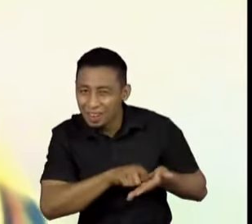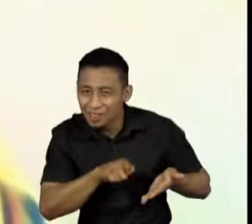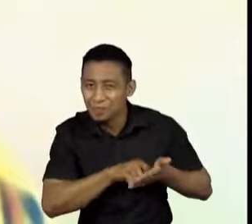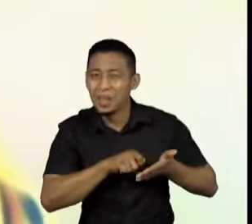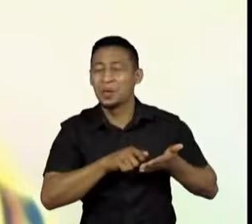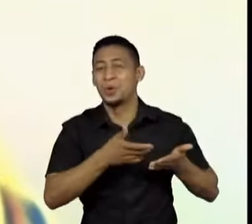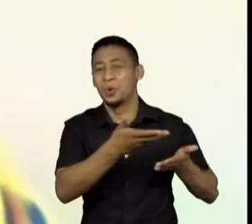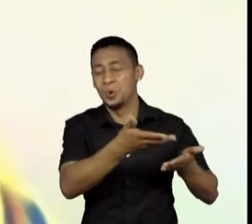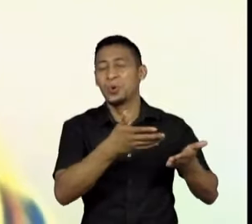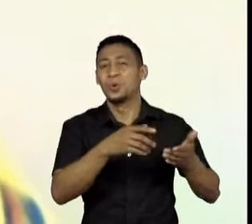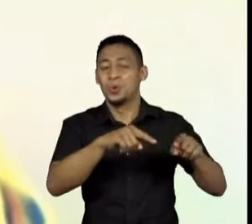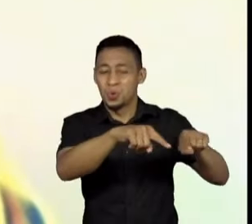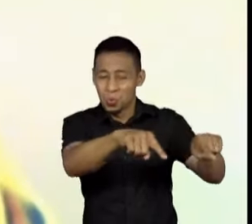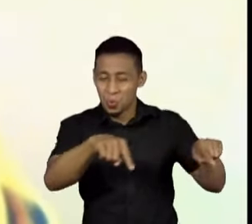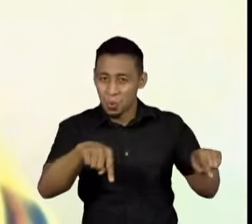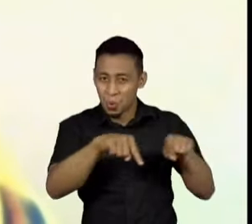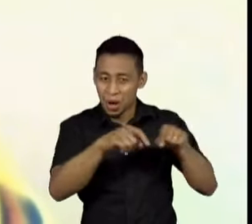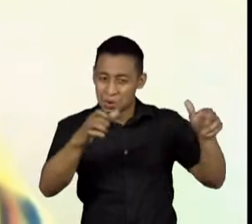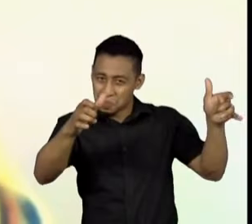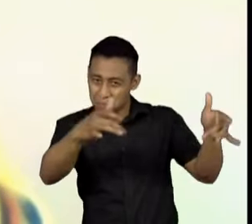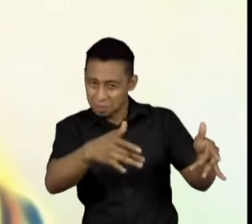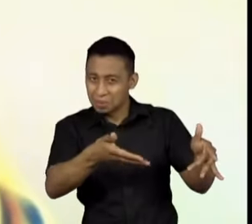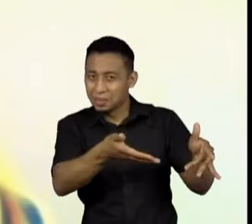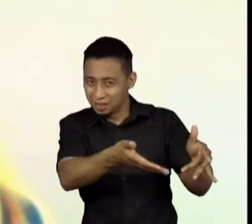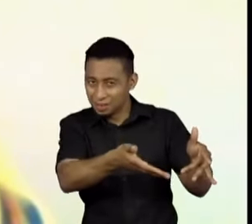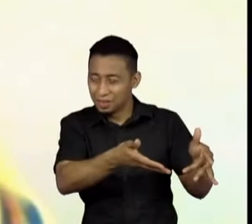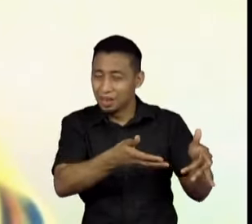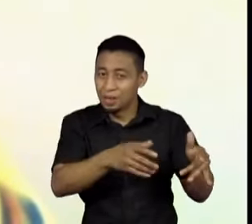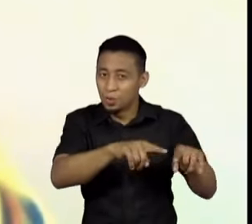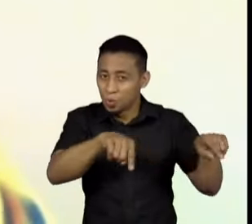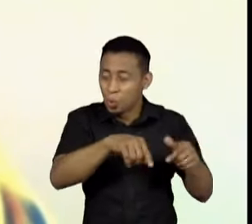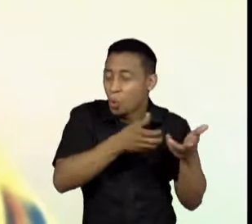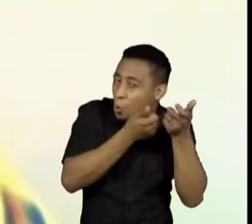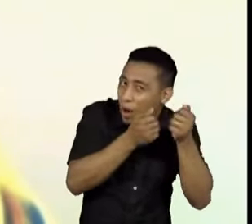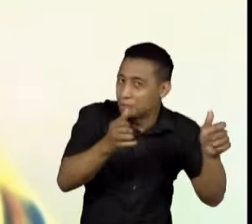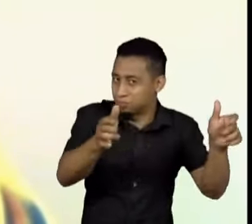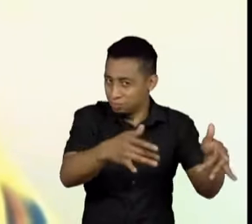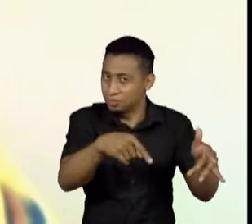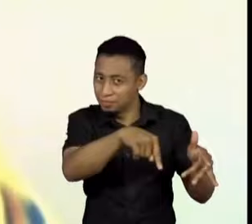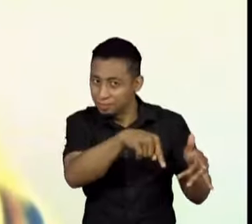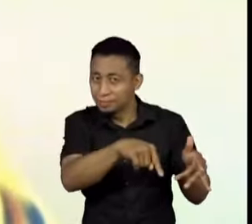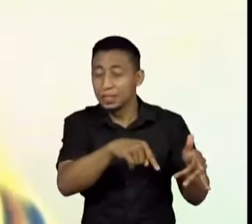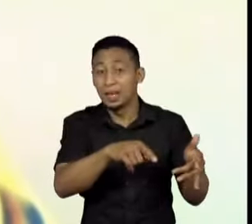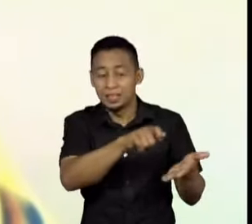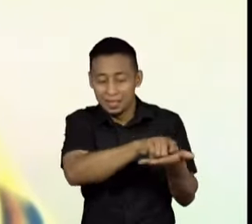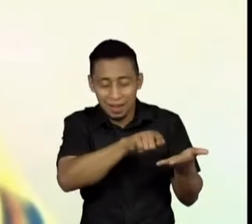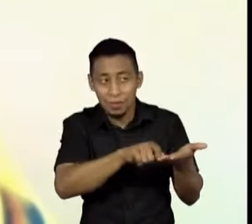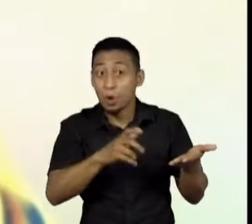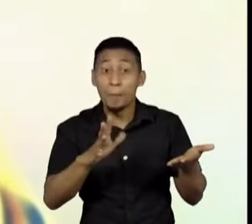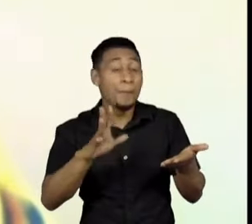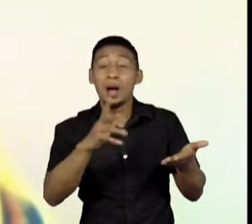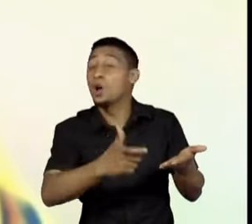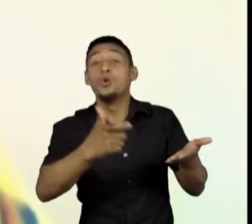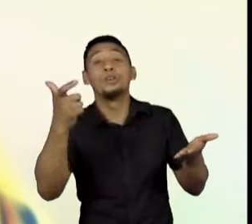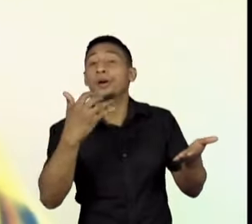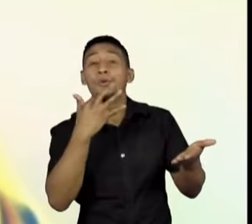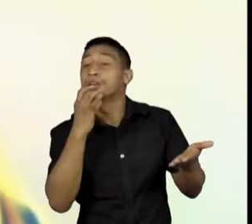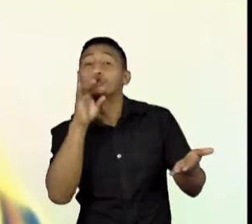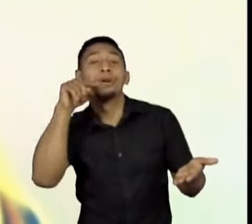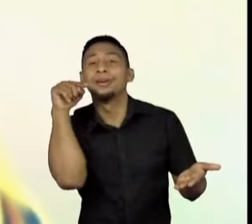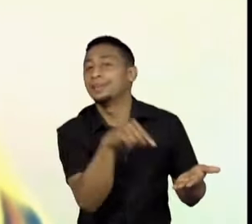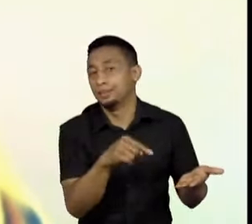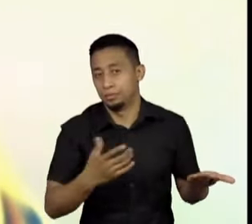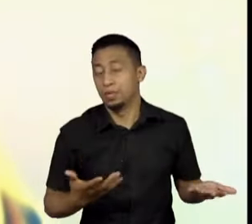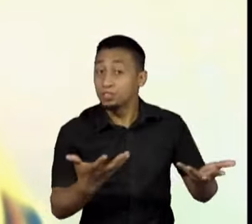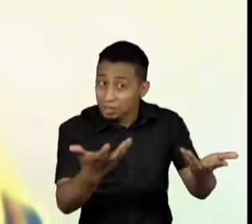muito tempo eu venho insistindo que a fome que Carolina falava no Quarto de Despejo não era só uma fome, é